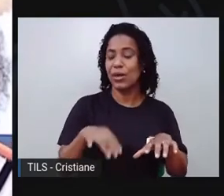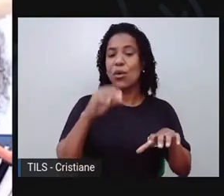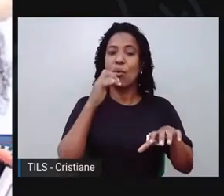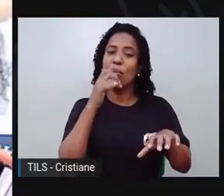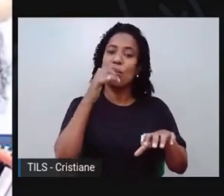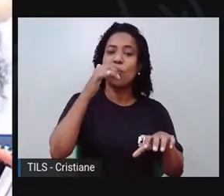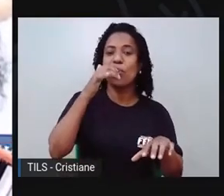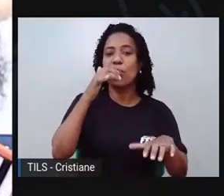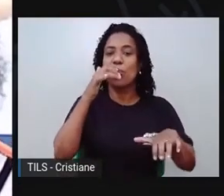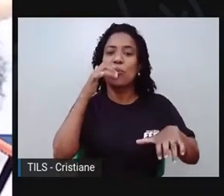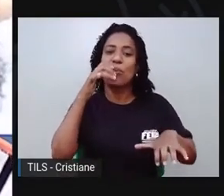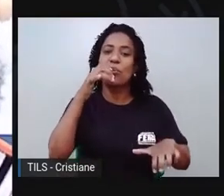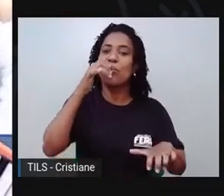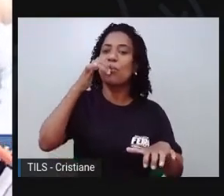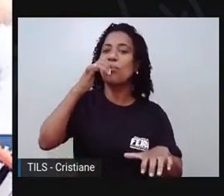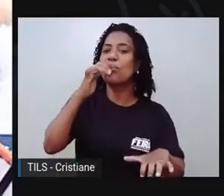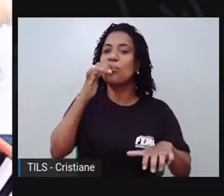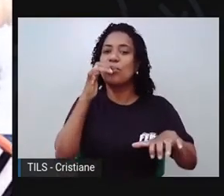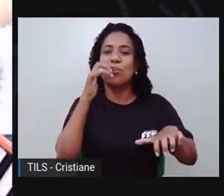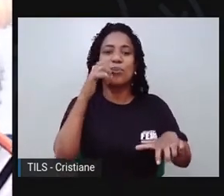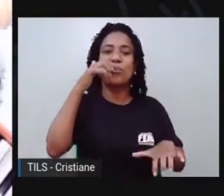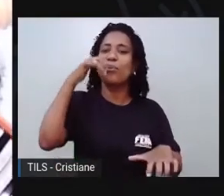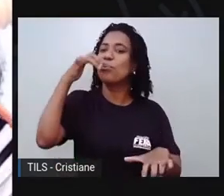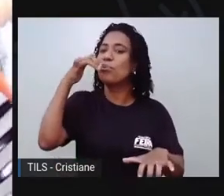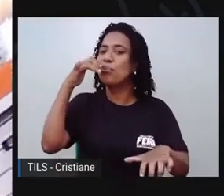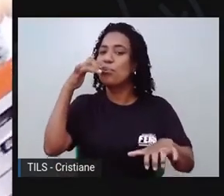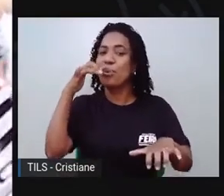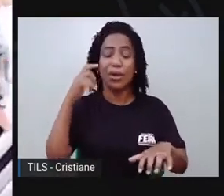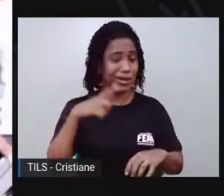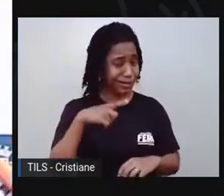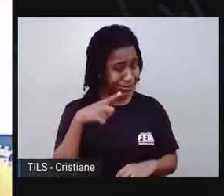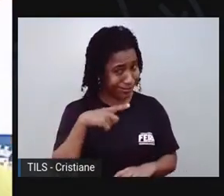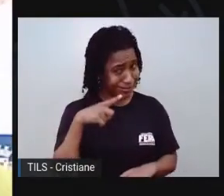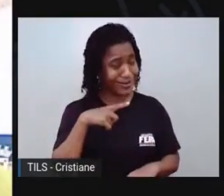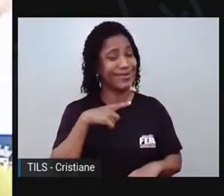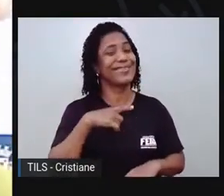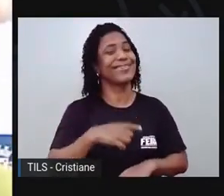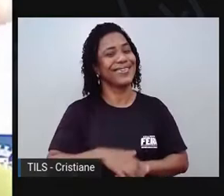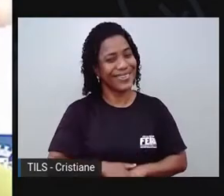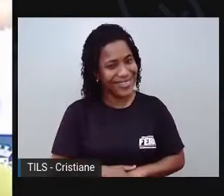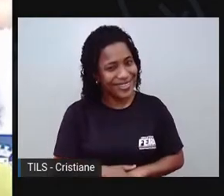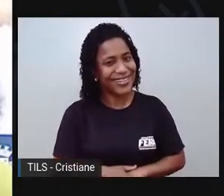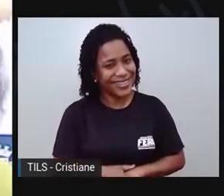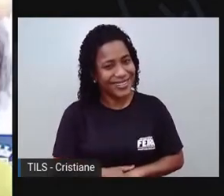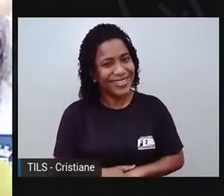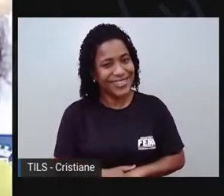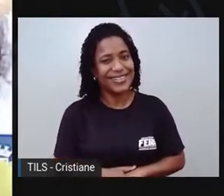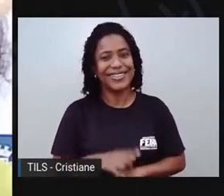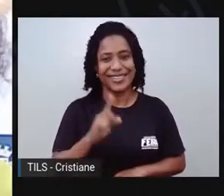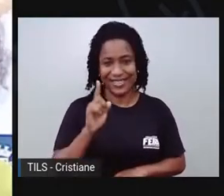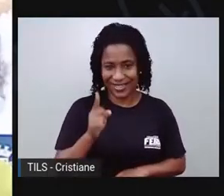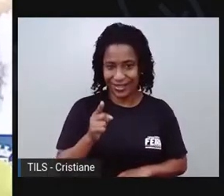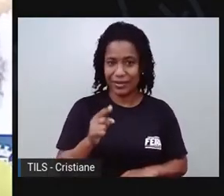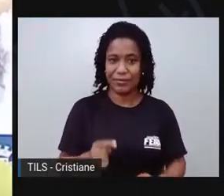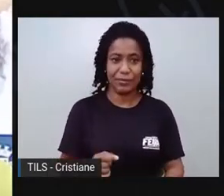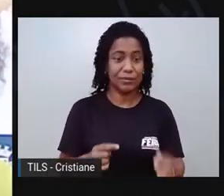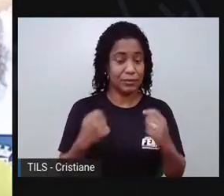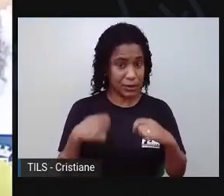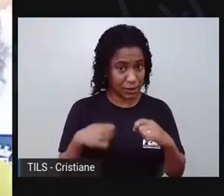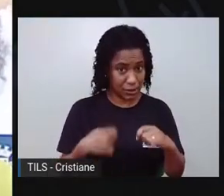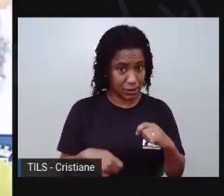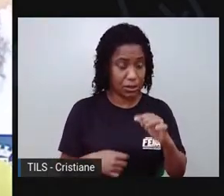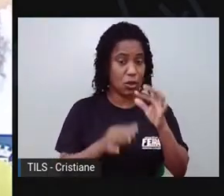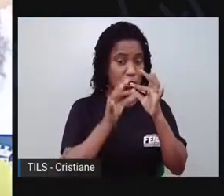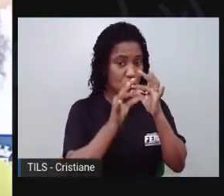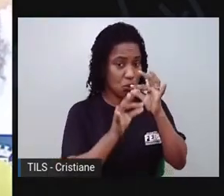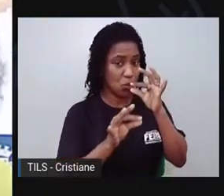sopro. Ah, Proci, então para tocar esse instrumento é necessário colocar